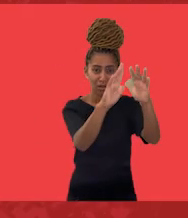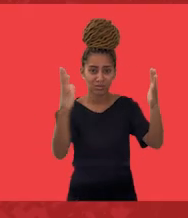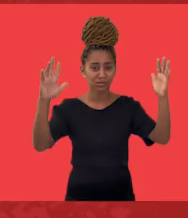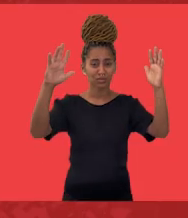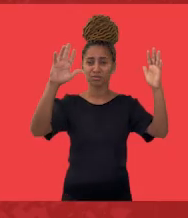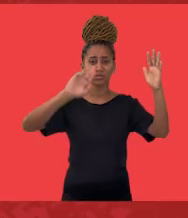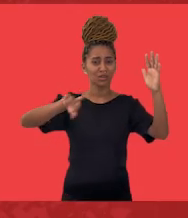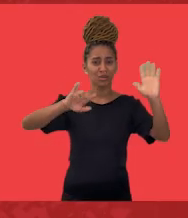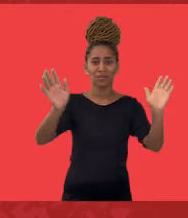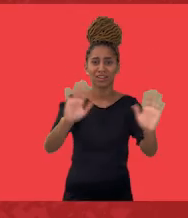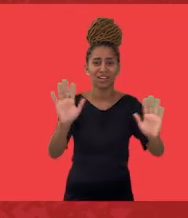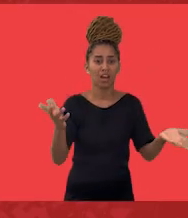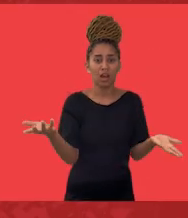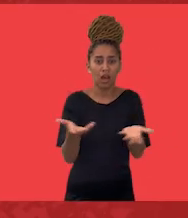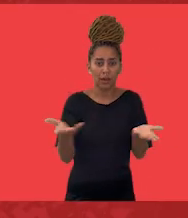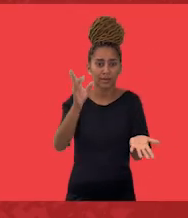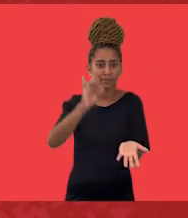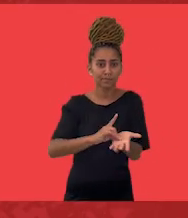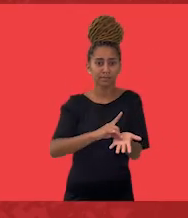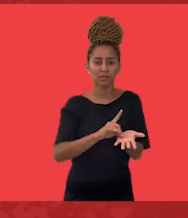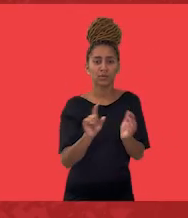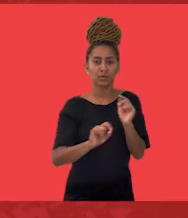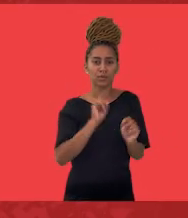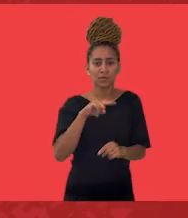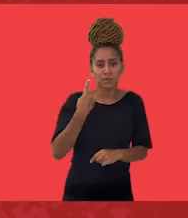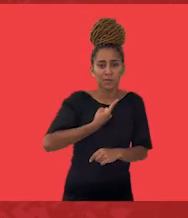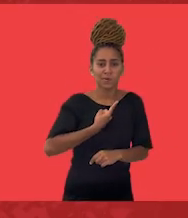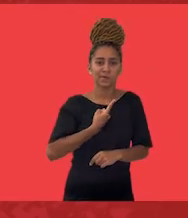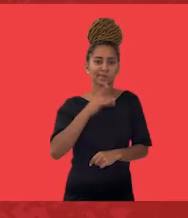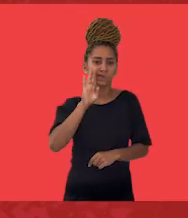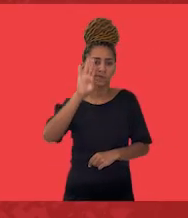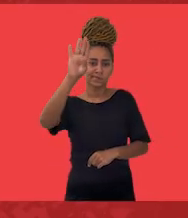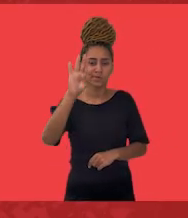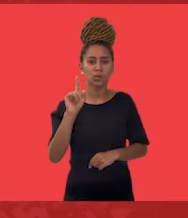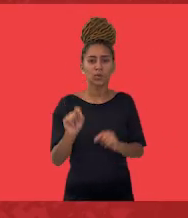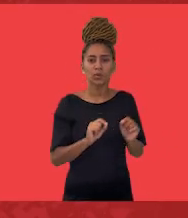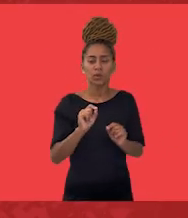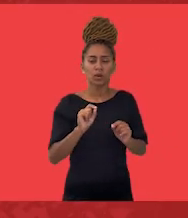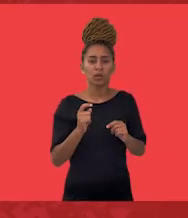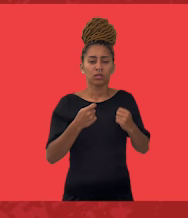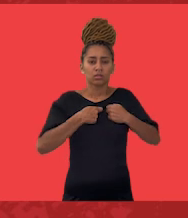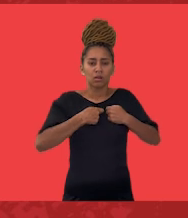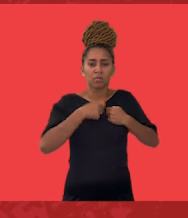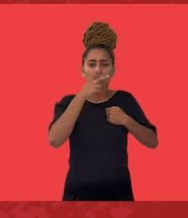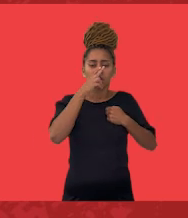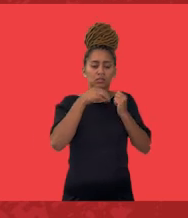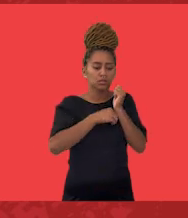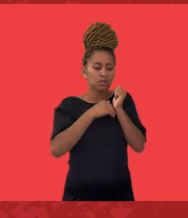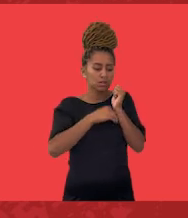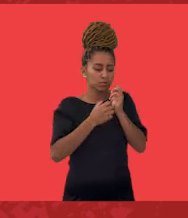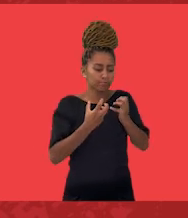Caminho com a orquestra na cabeça, há qualquer coisa épica em meus passos. Algo que